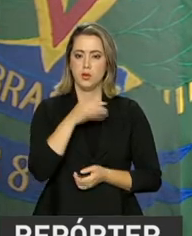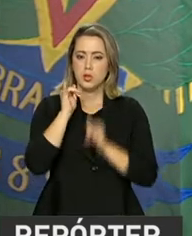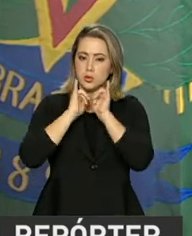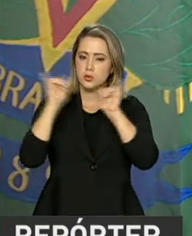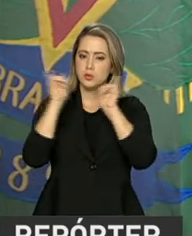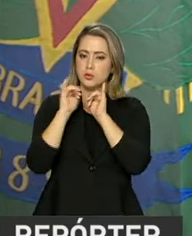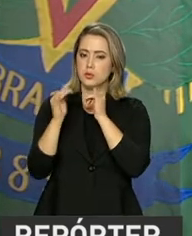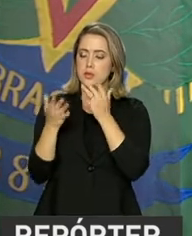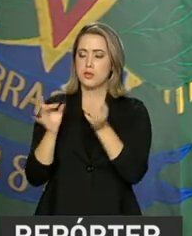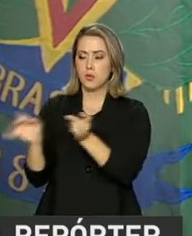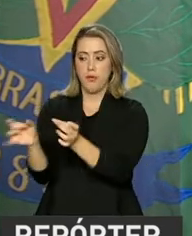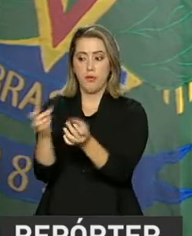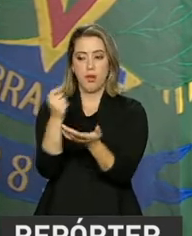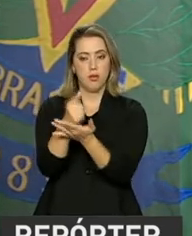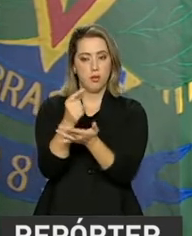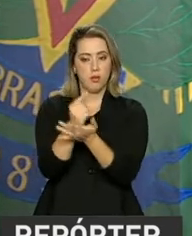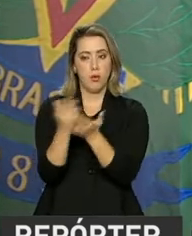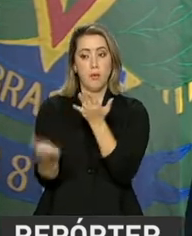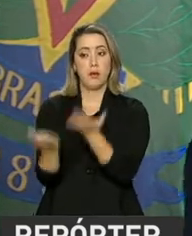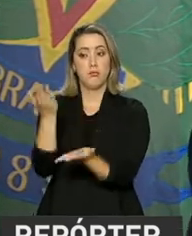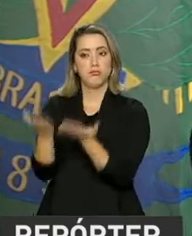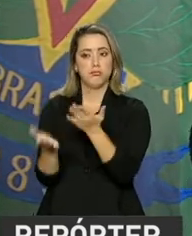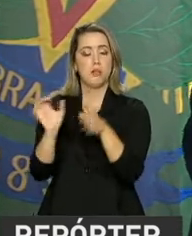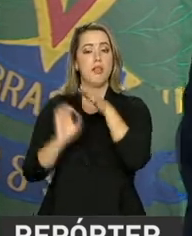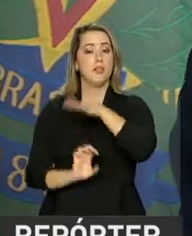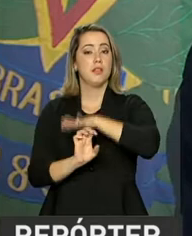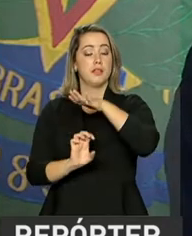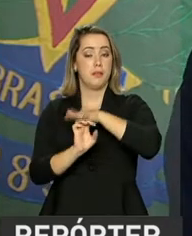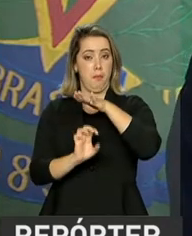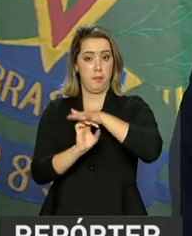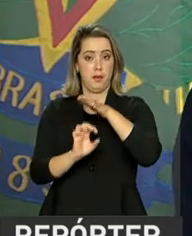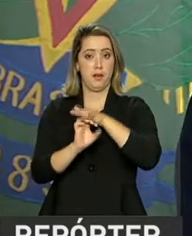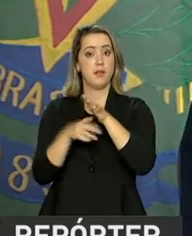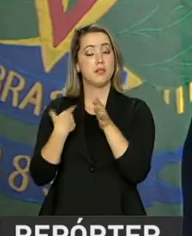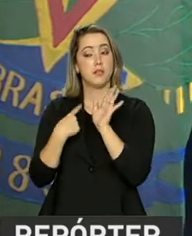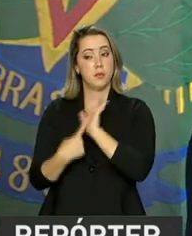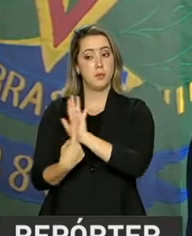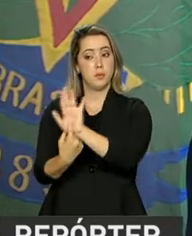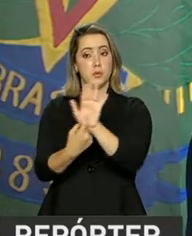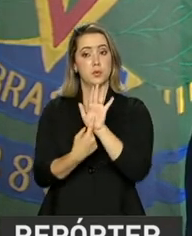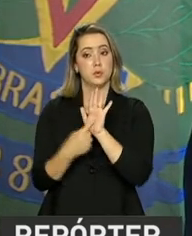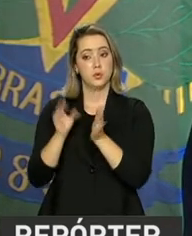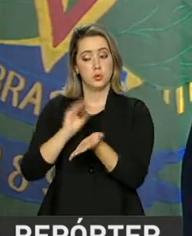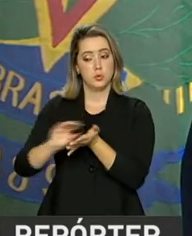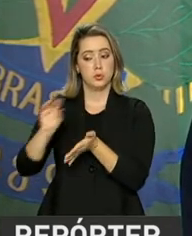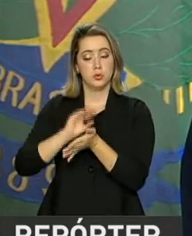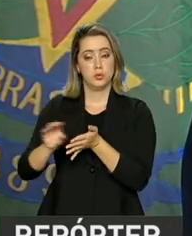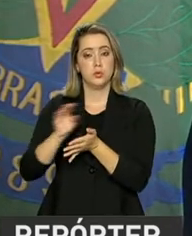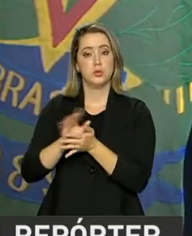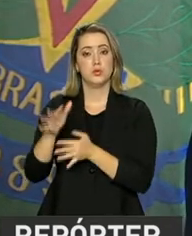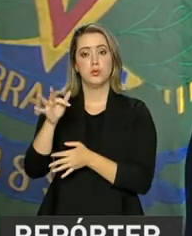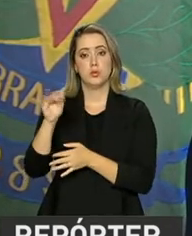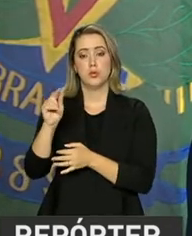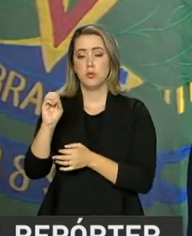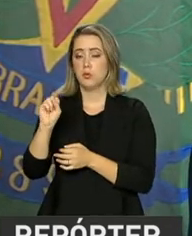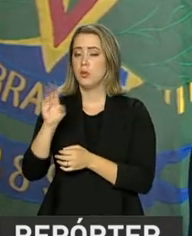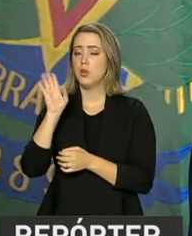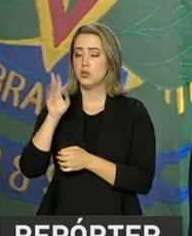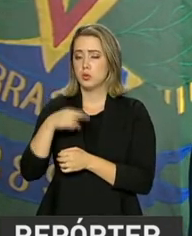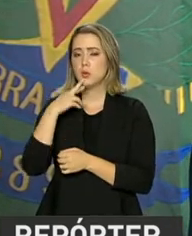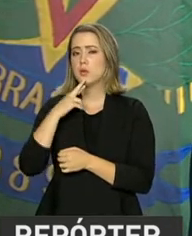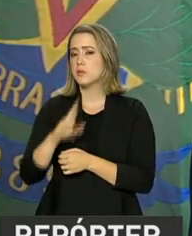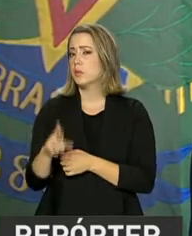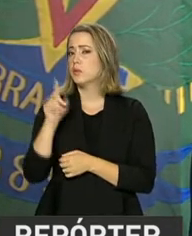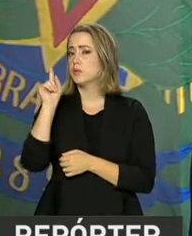mostrou muito provavelmente que a injeção desse dinheiro do fundo de garantia na economia já foi responsável